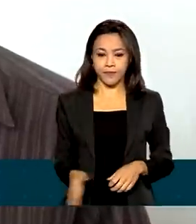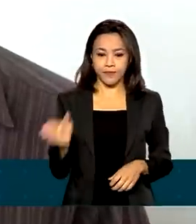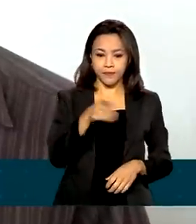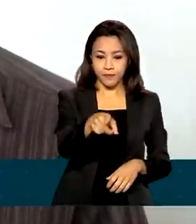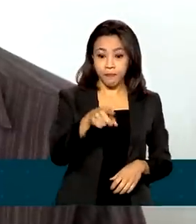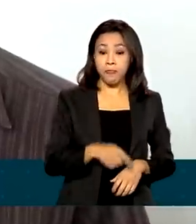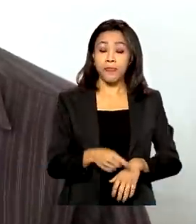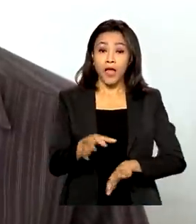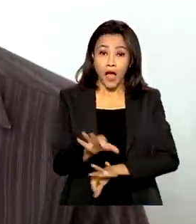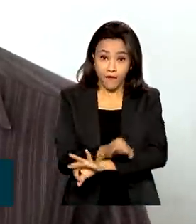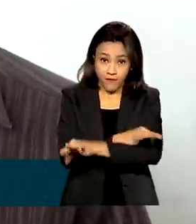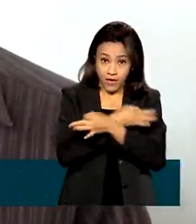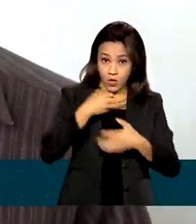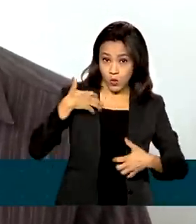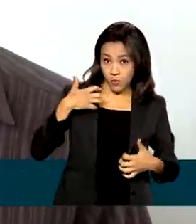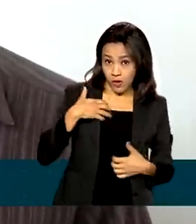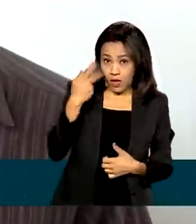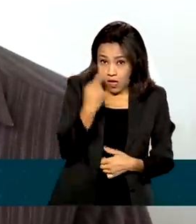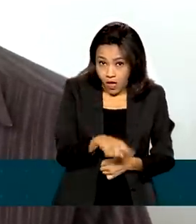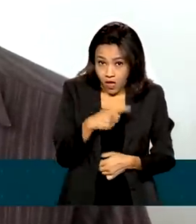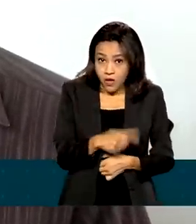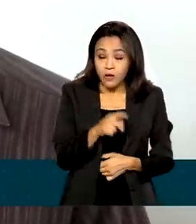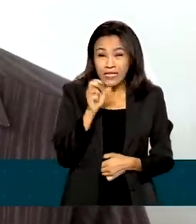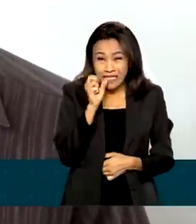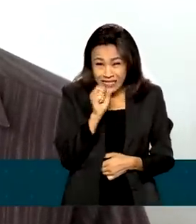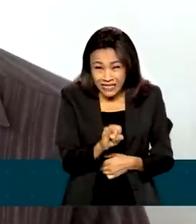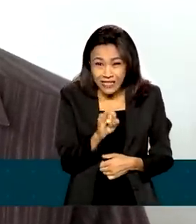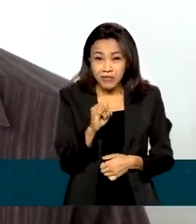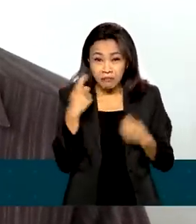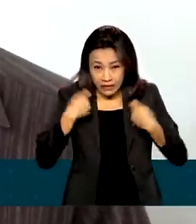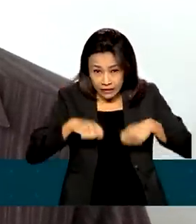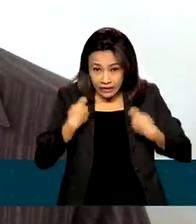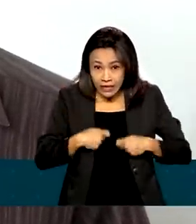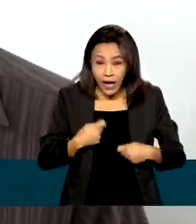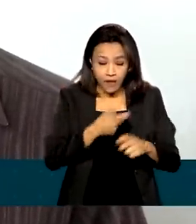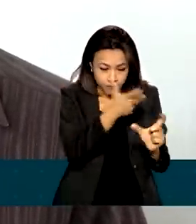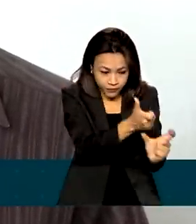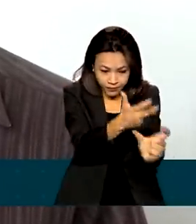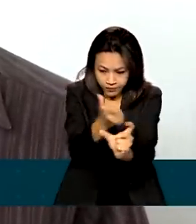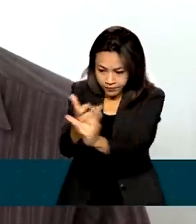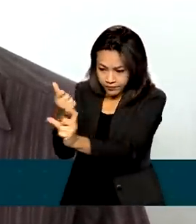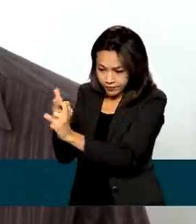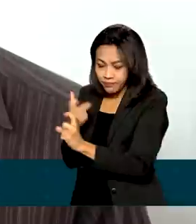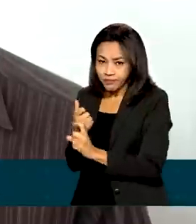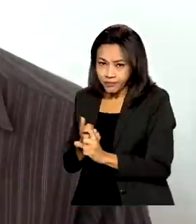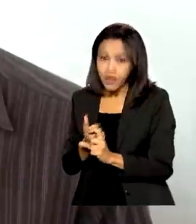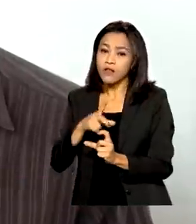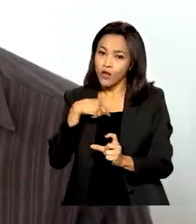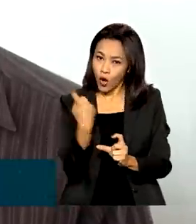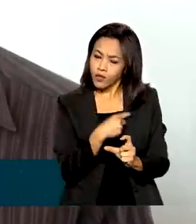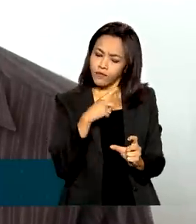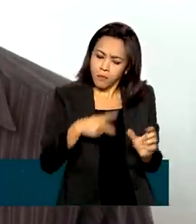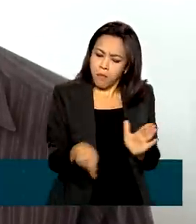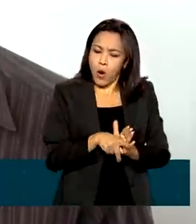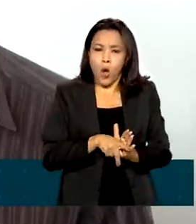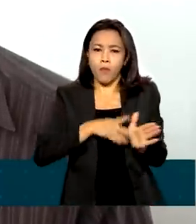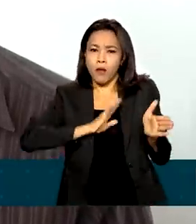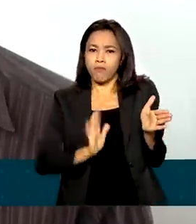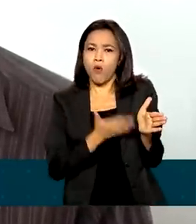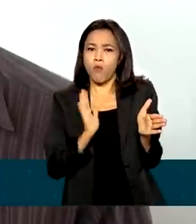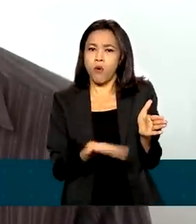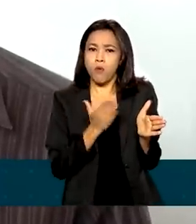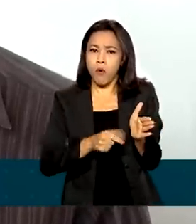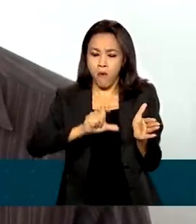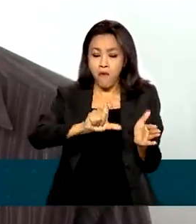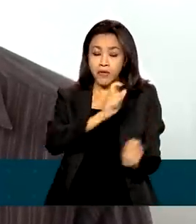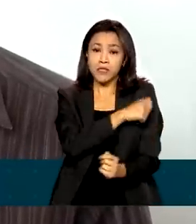dos macacos, a varíola símia, né, se for realmente necessário vacinar a população, nós estaremos em condições de produzir a nossa própria vacina e não depender